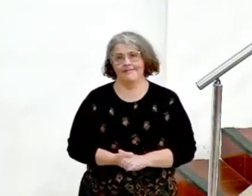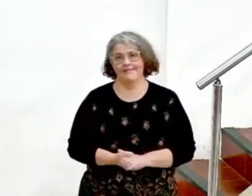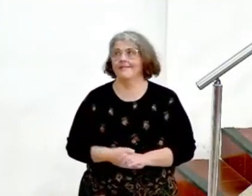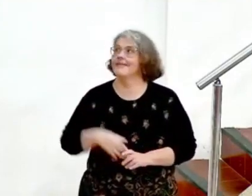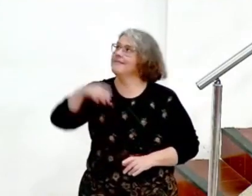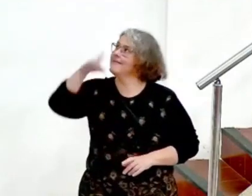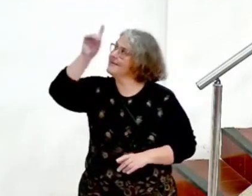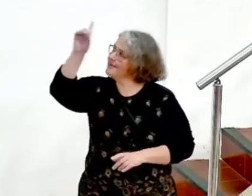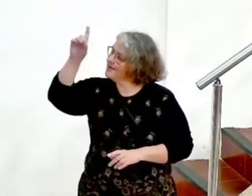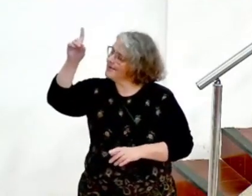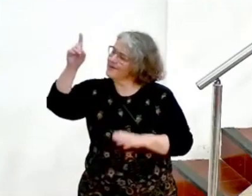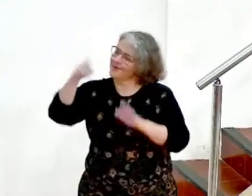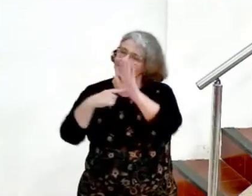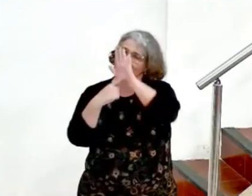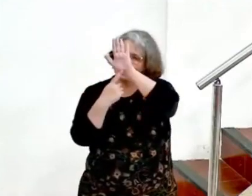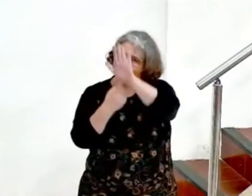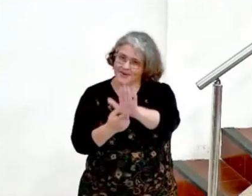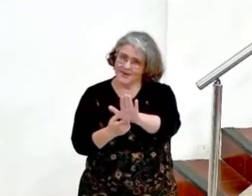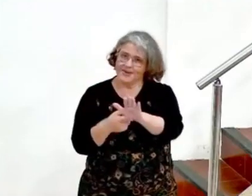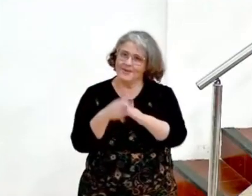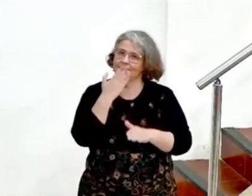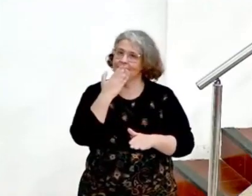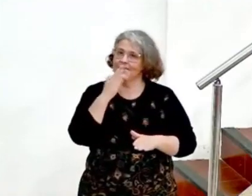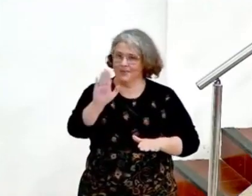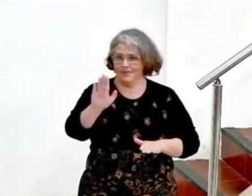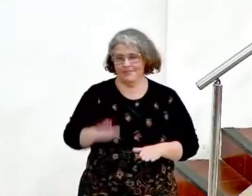Deus revelando a promessa.